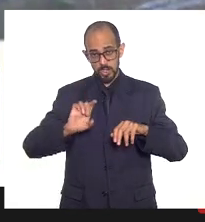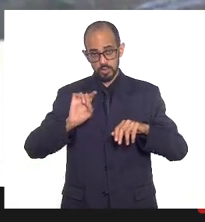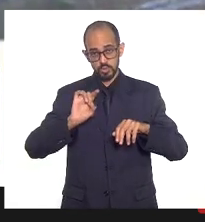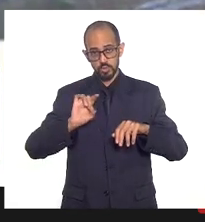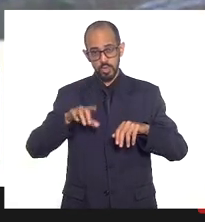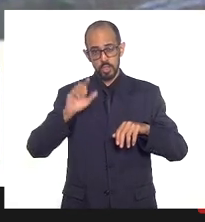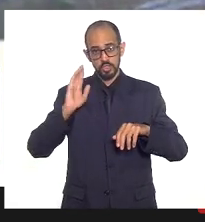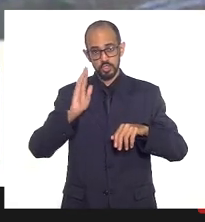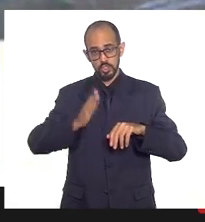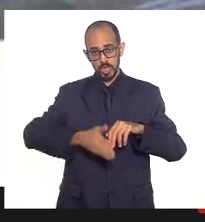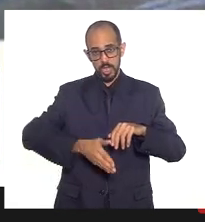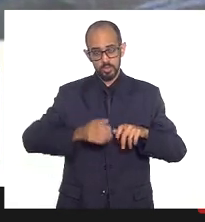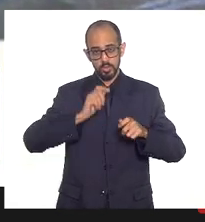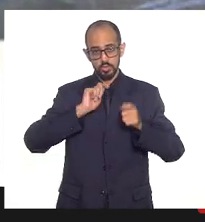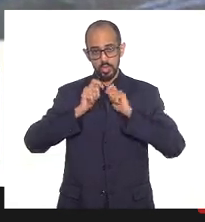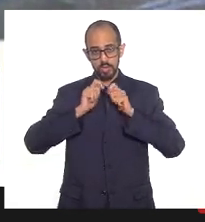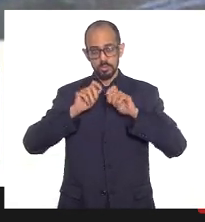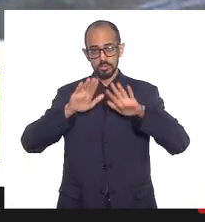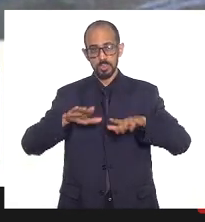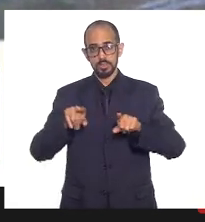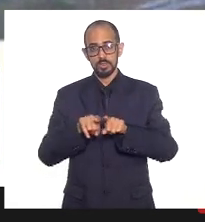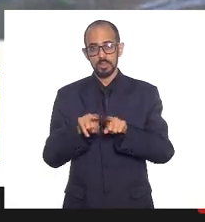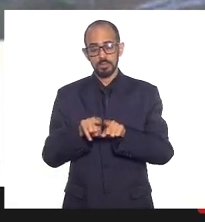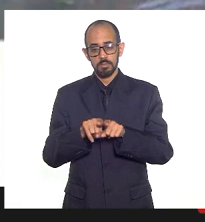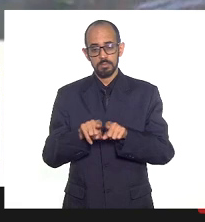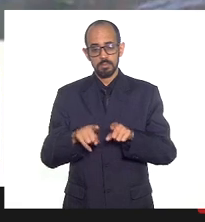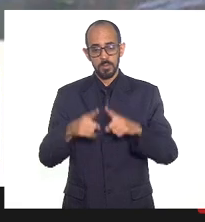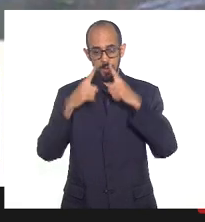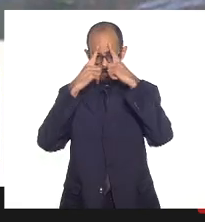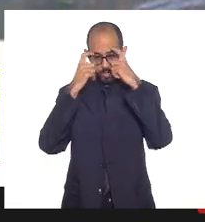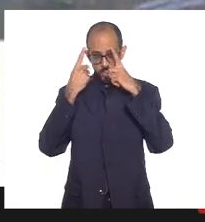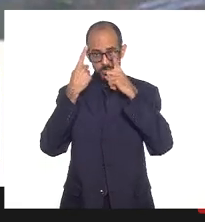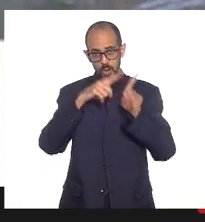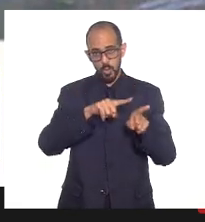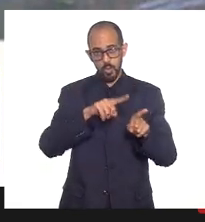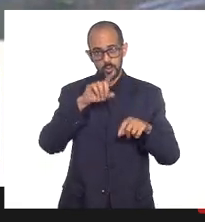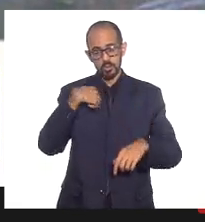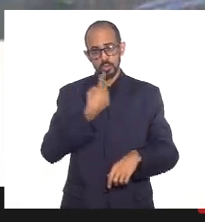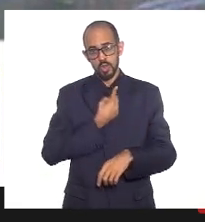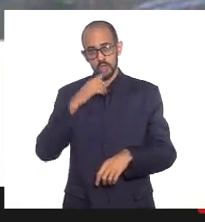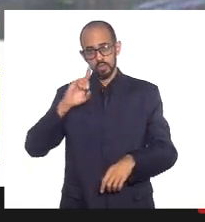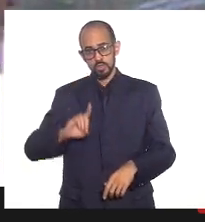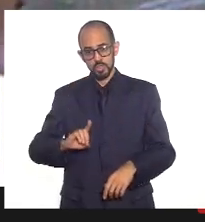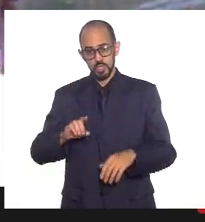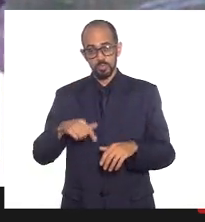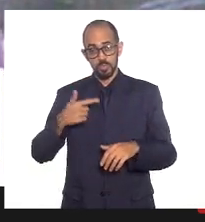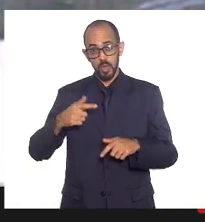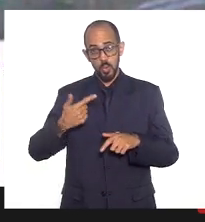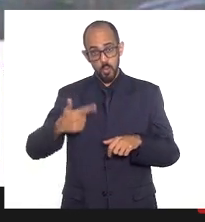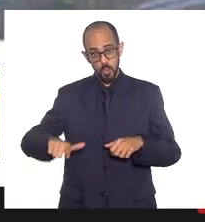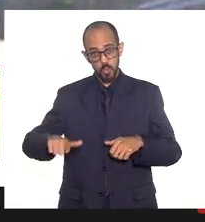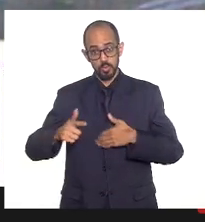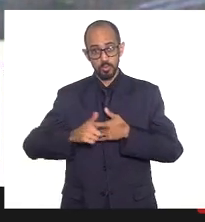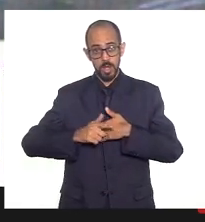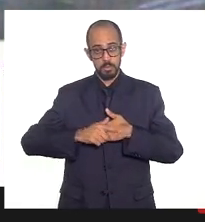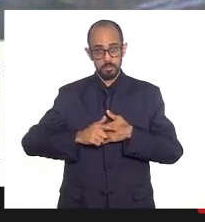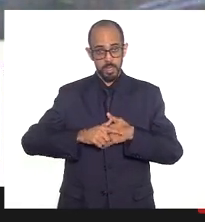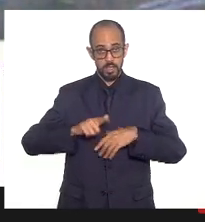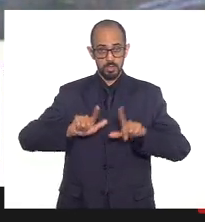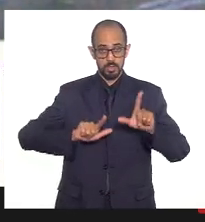aos jornalistas, mas é uma violação do nosso direito e acesso à informação, porque outro papel central da imprensa,